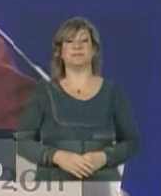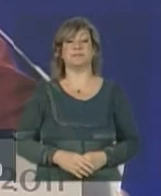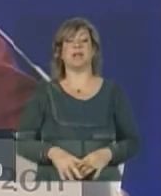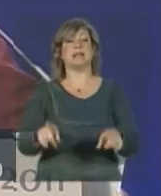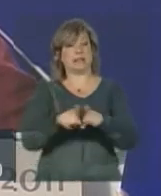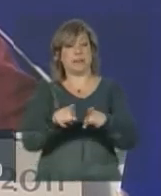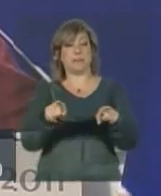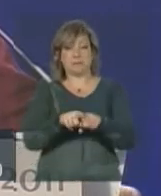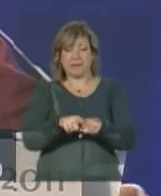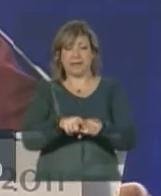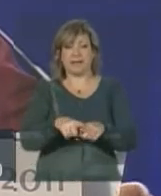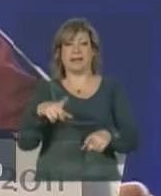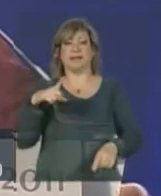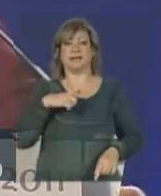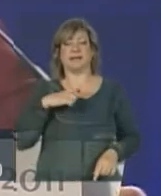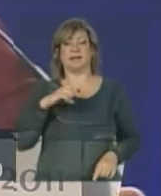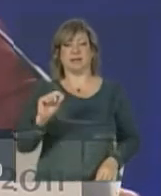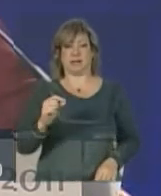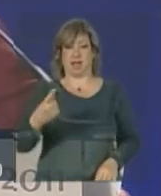além disso, também eles